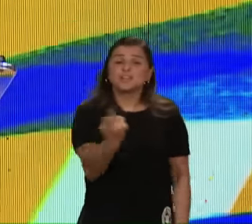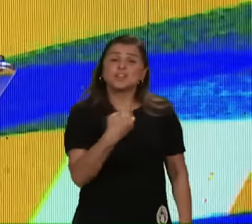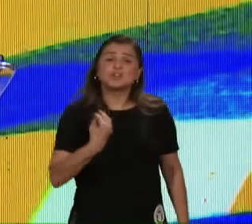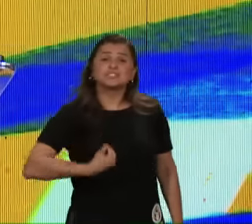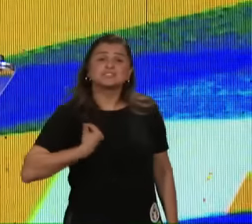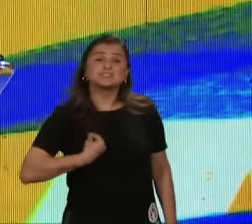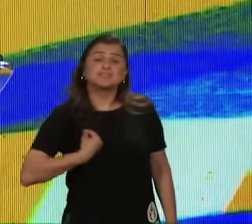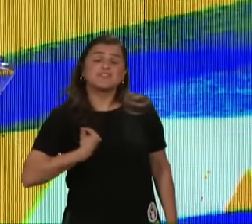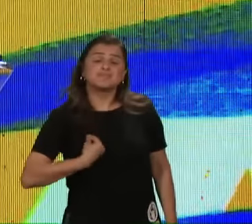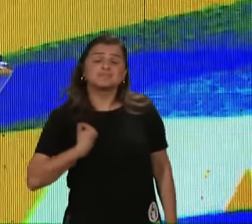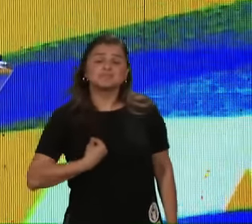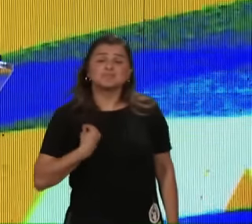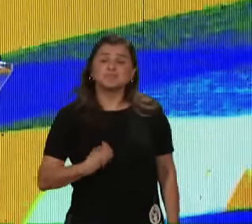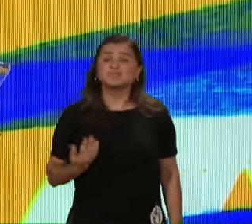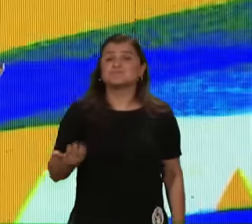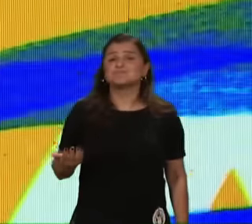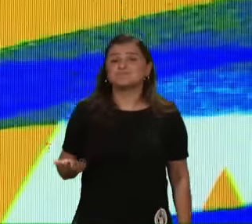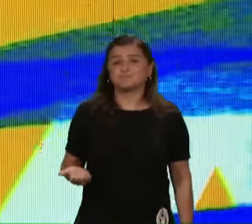Por que